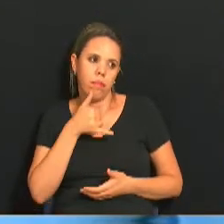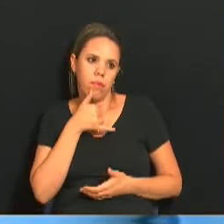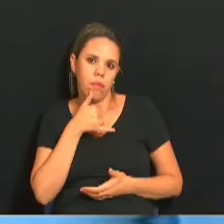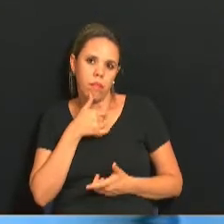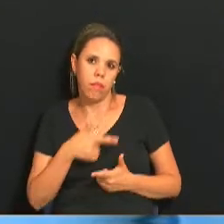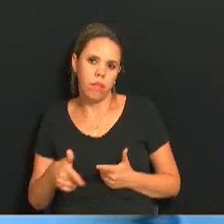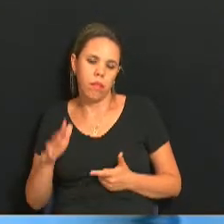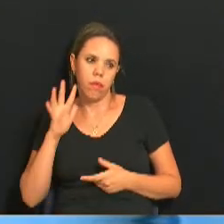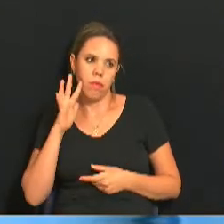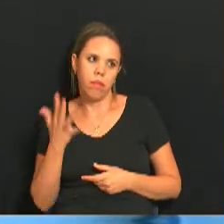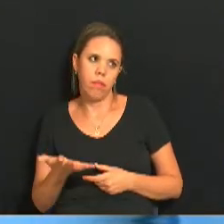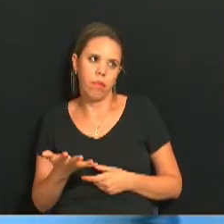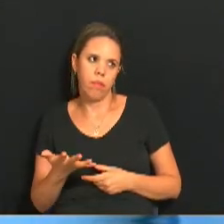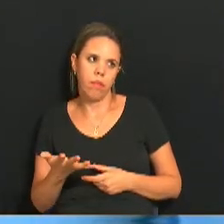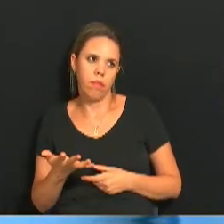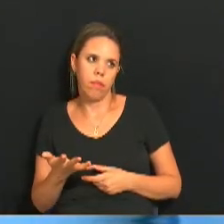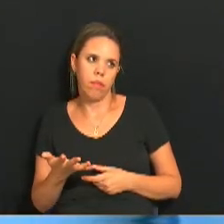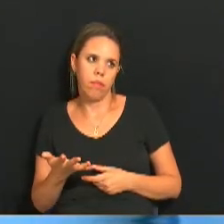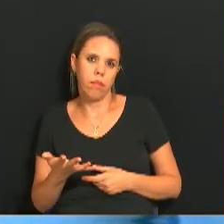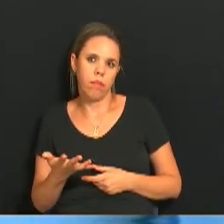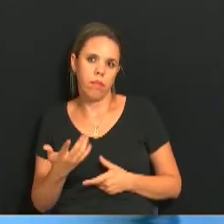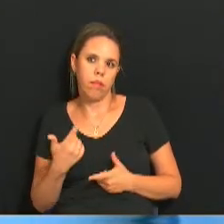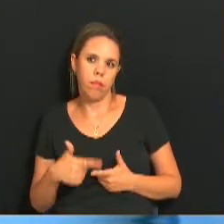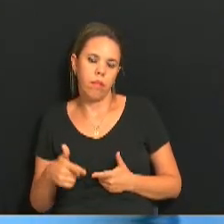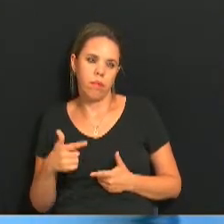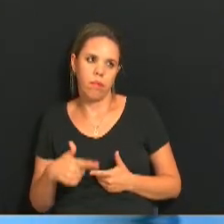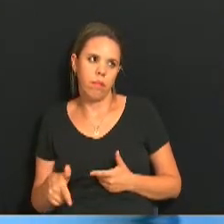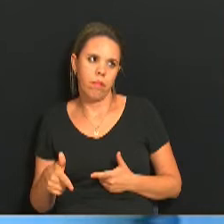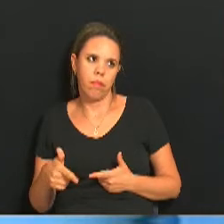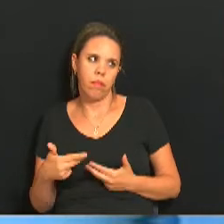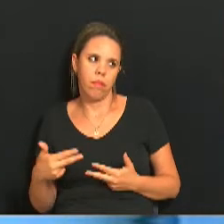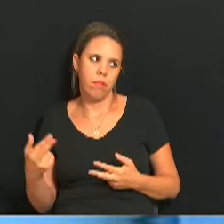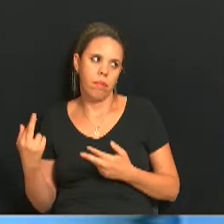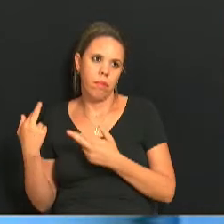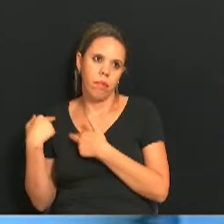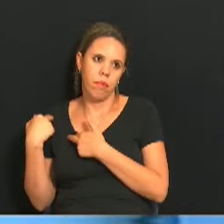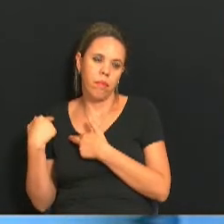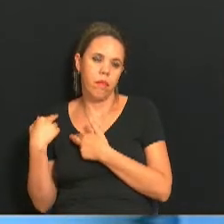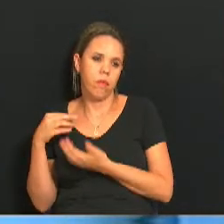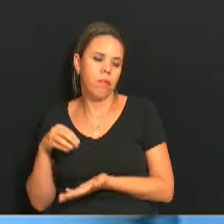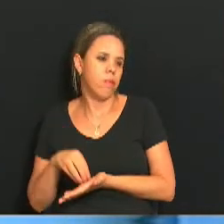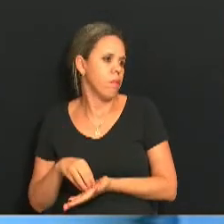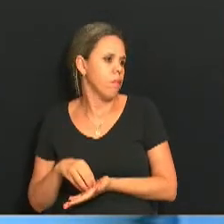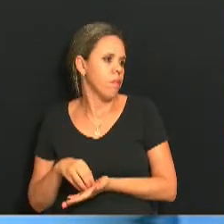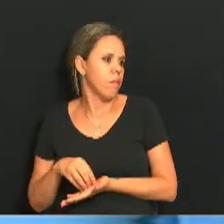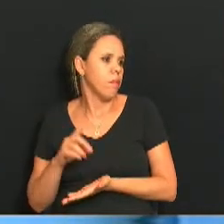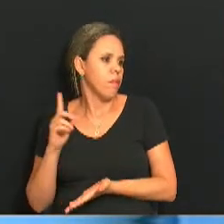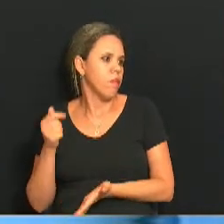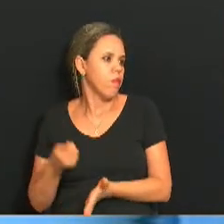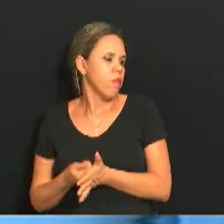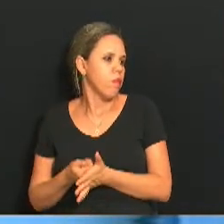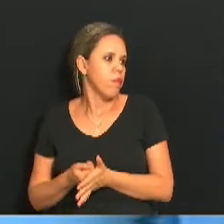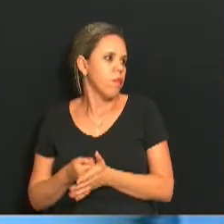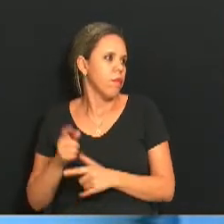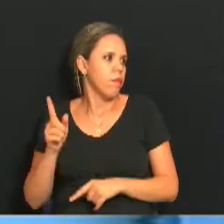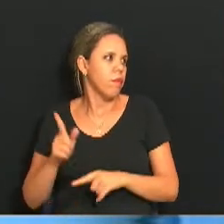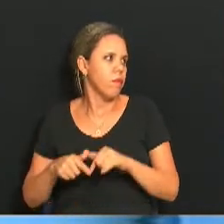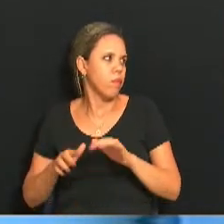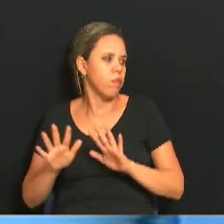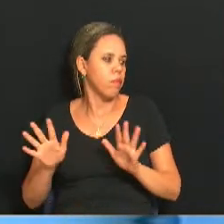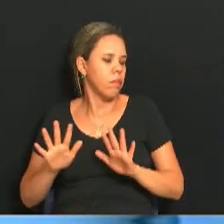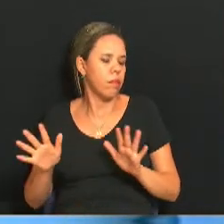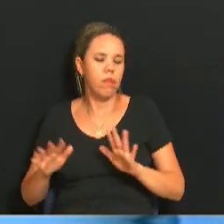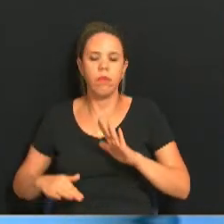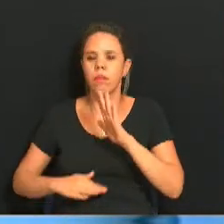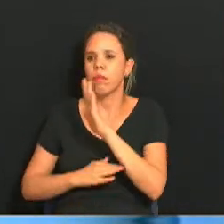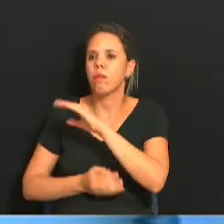resultou de uma exorbitância de competência o que acabou por Decidir sobre matéria e essa